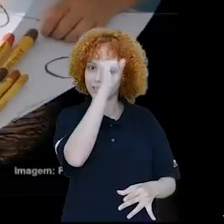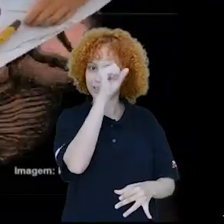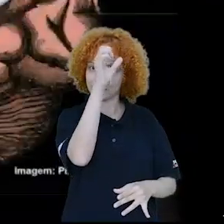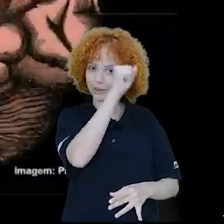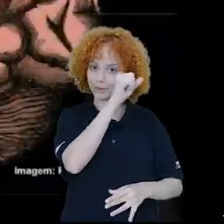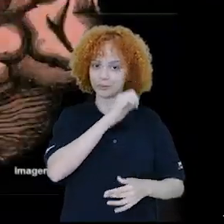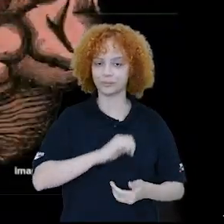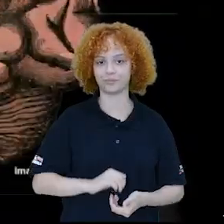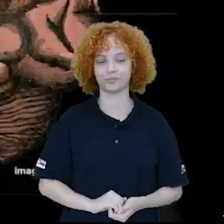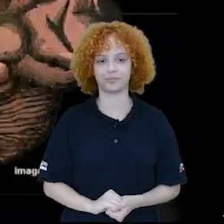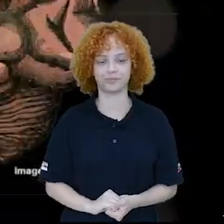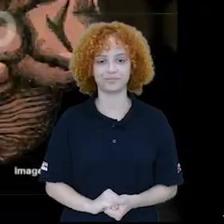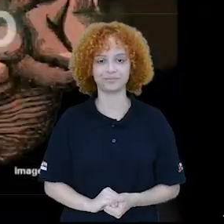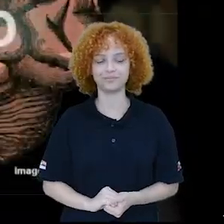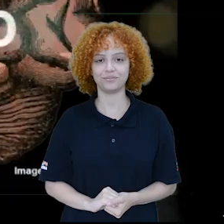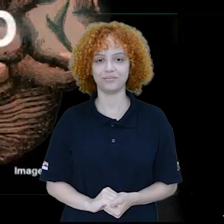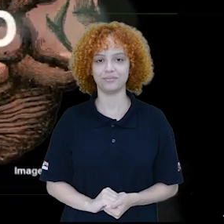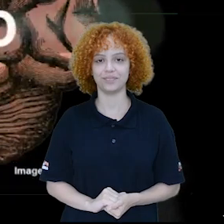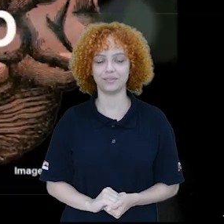aprendizado.